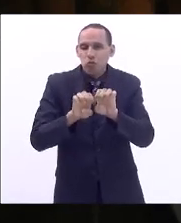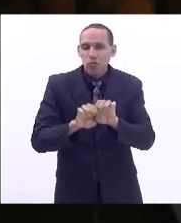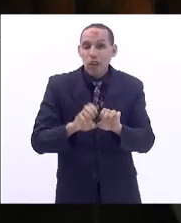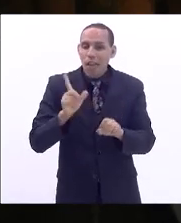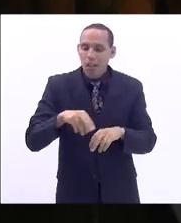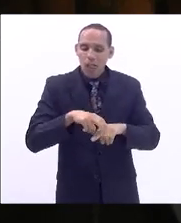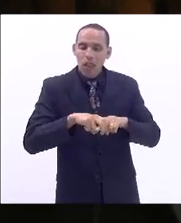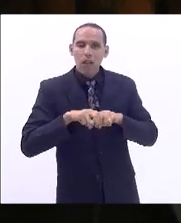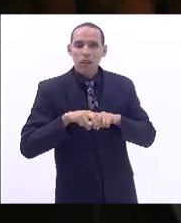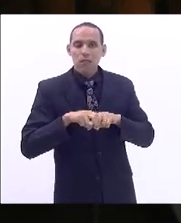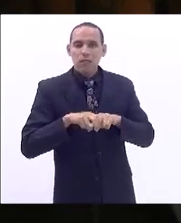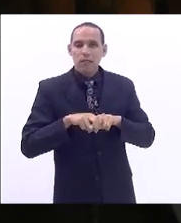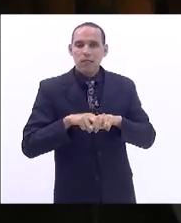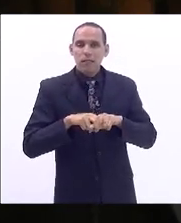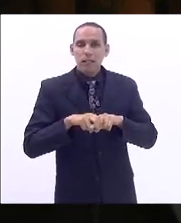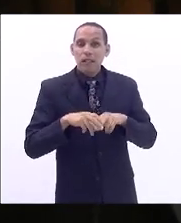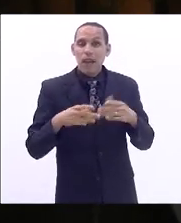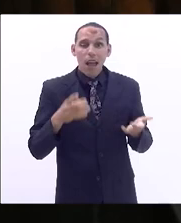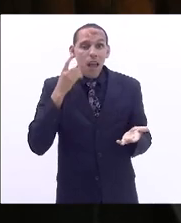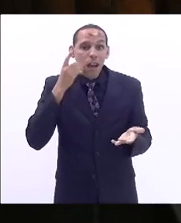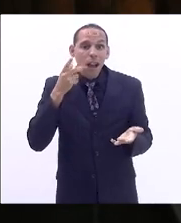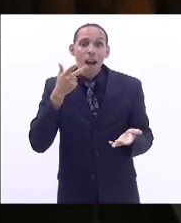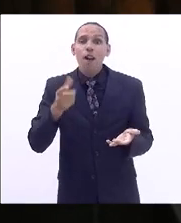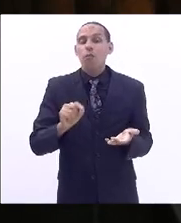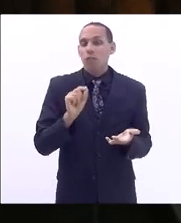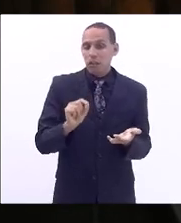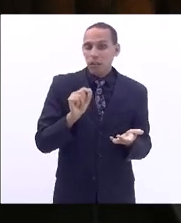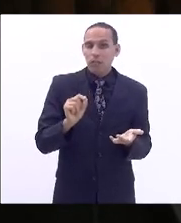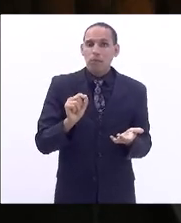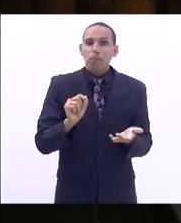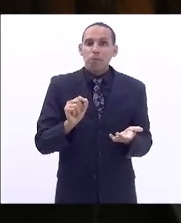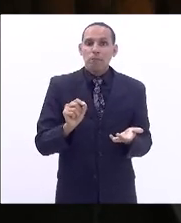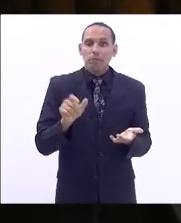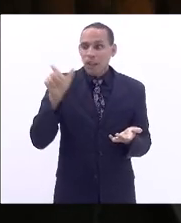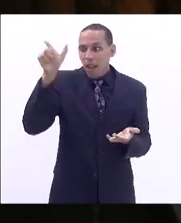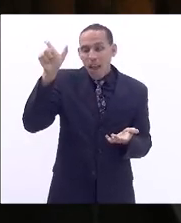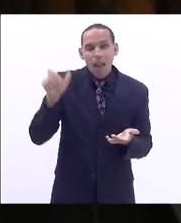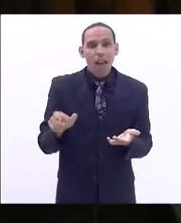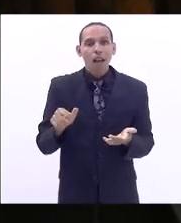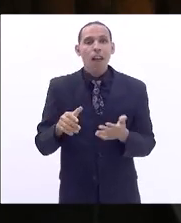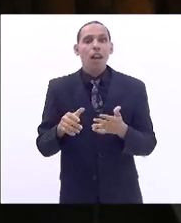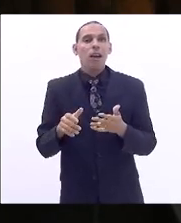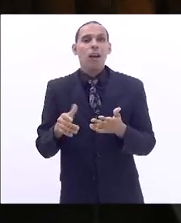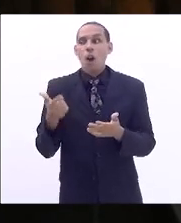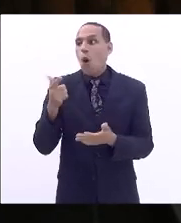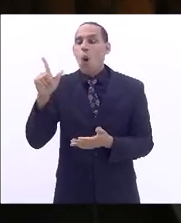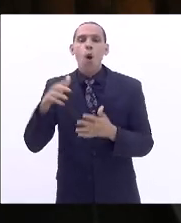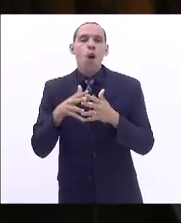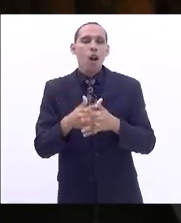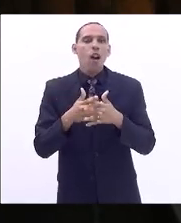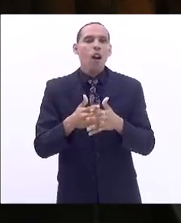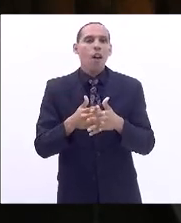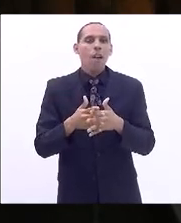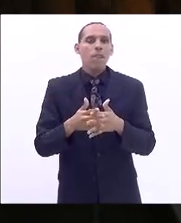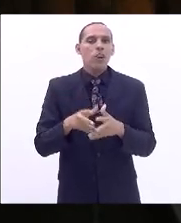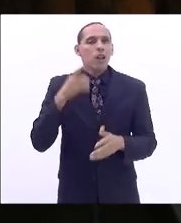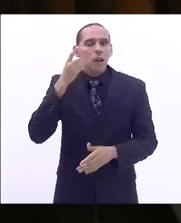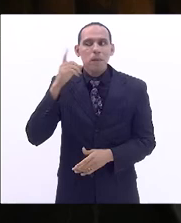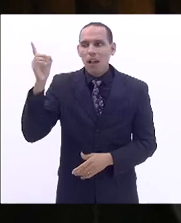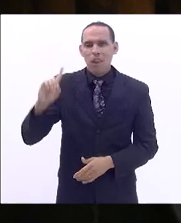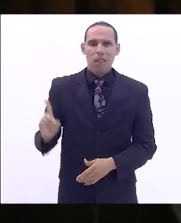estrutural que essa deputada fosse confundida com a deputada Dani Monteiro